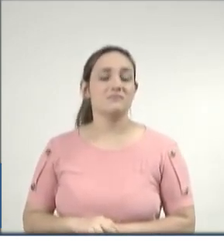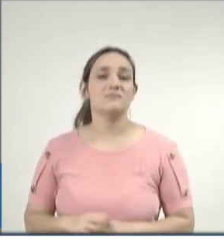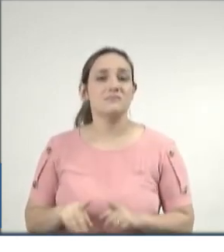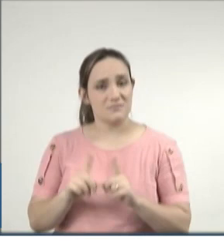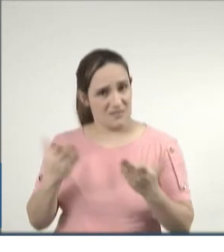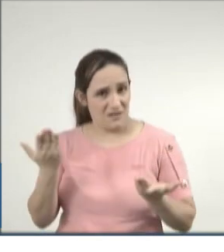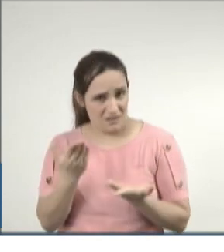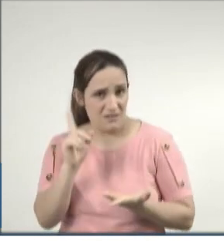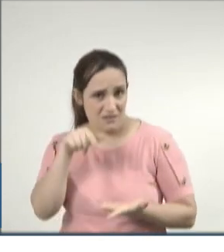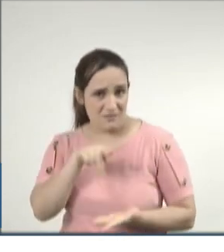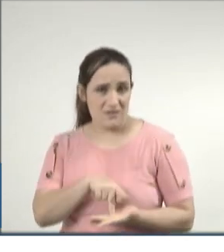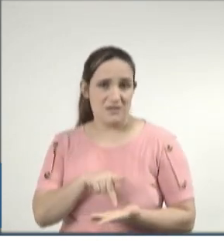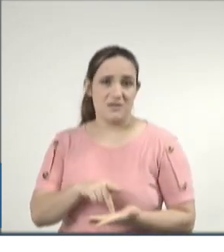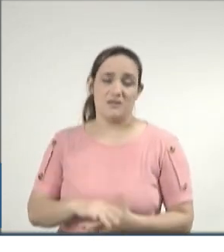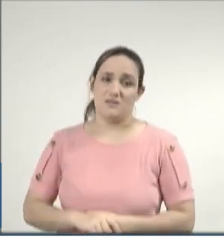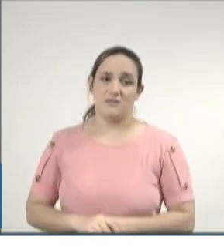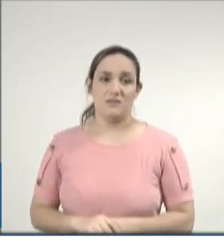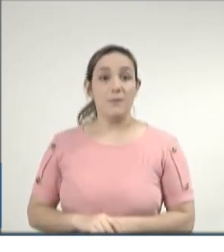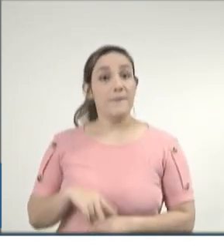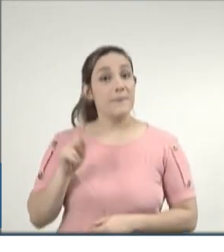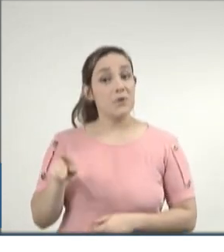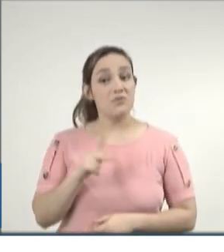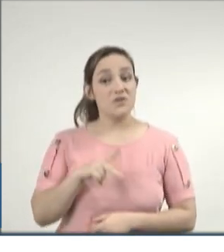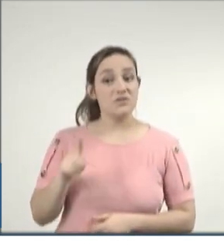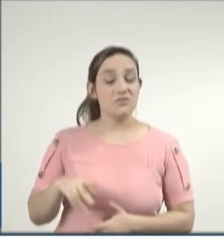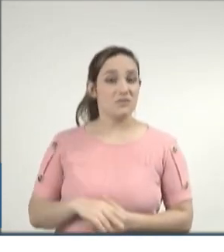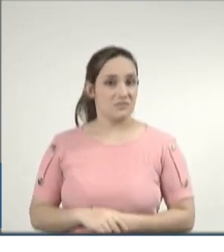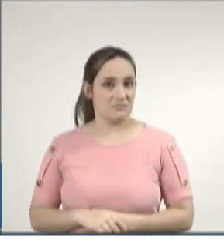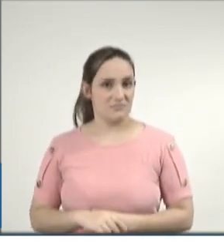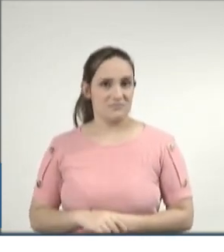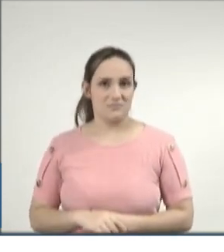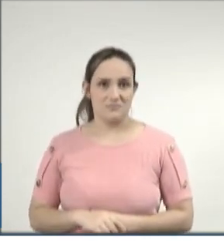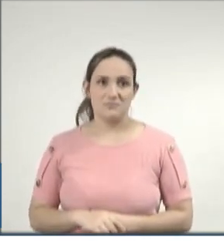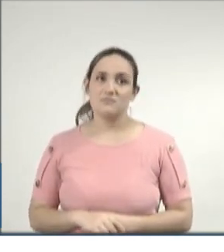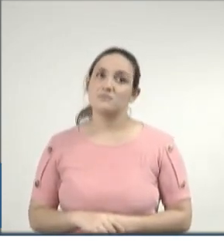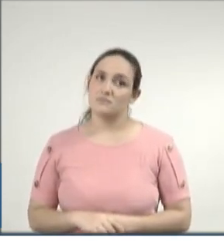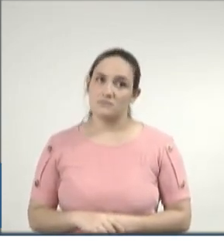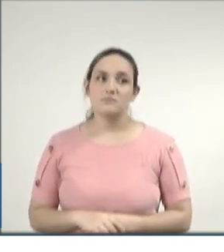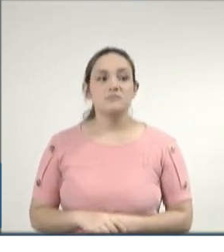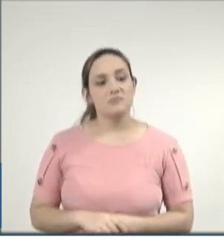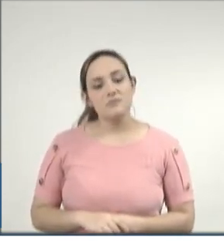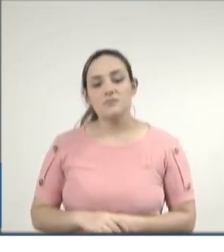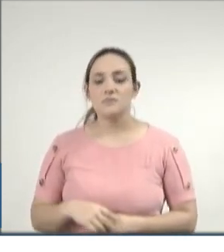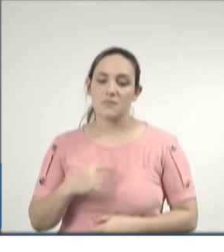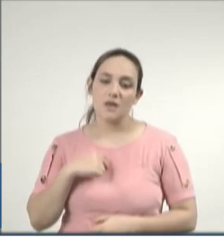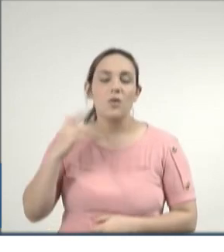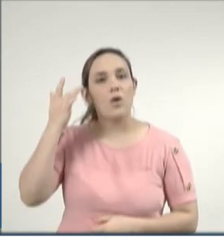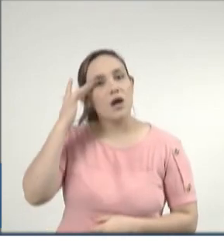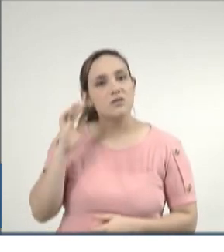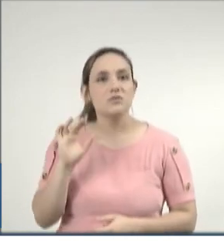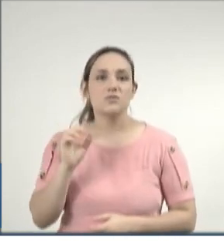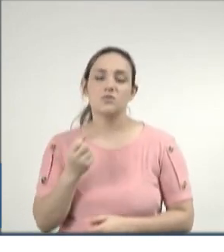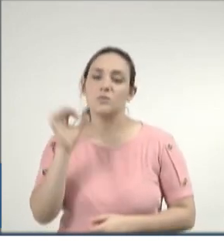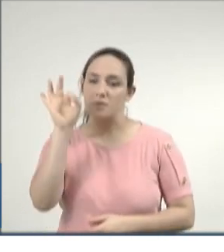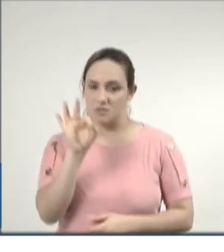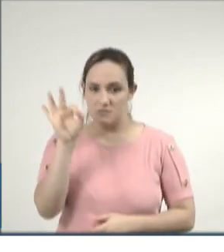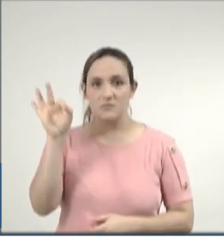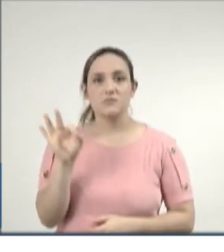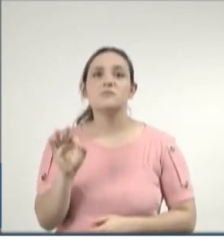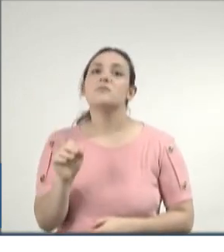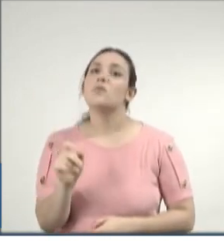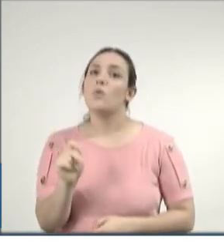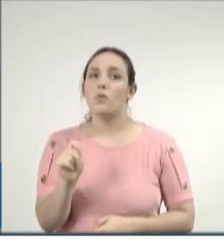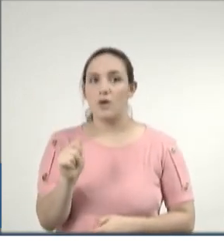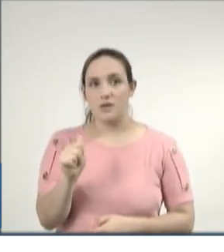Mas é verdade. Professores, eu sei que a gente está chegando, os números mostram que a gente está